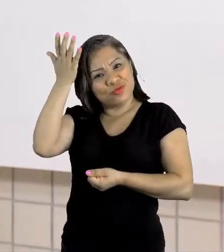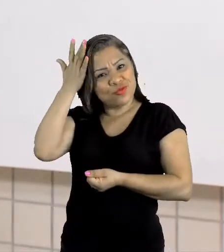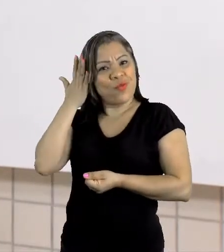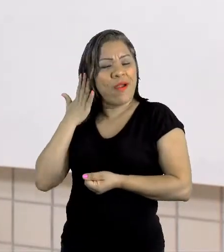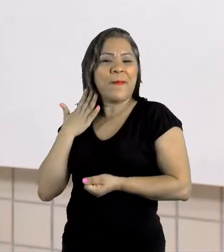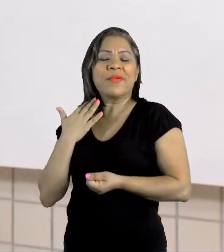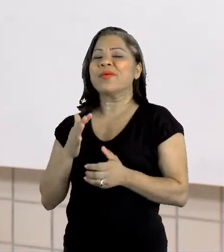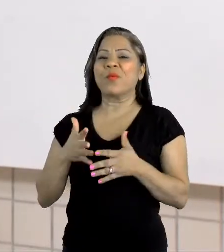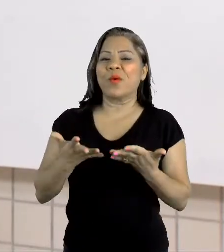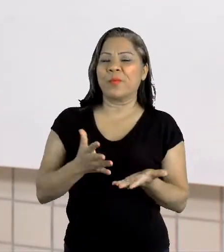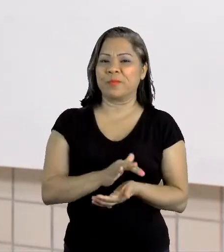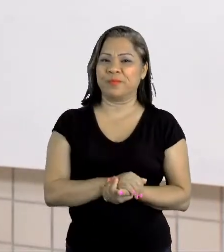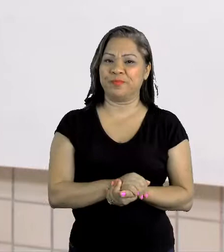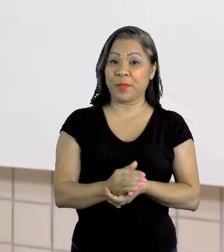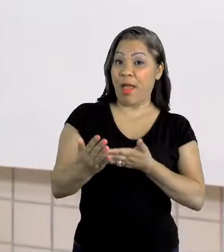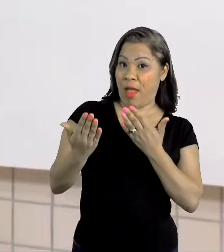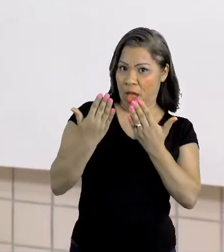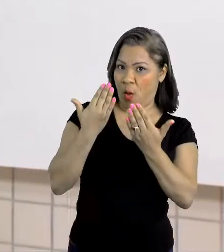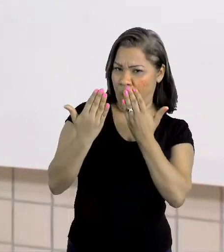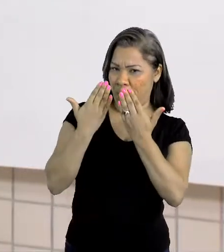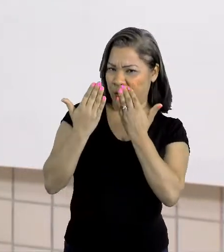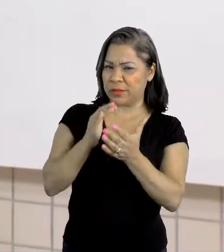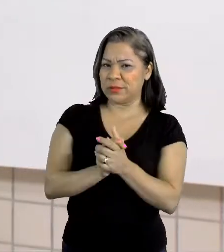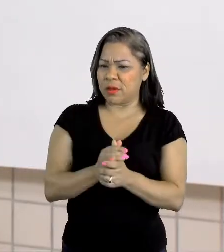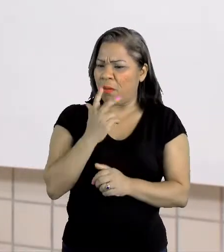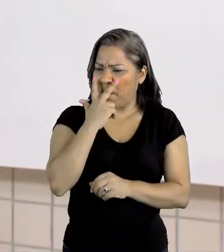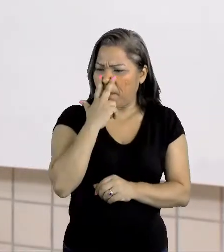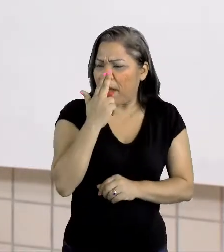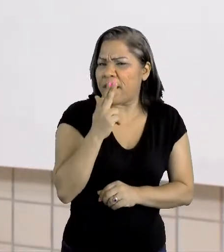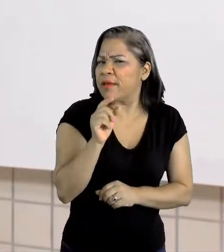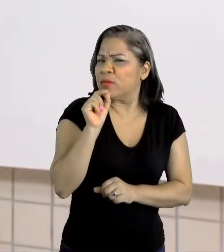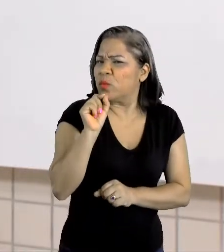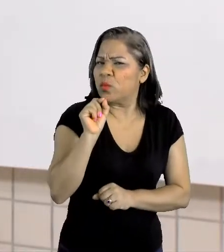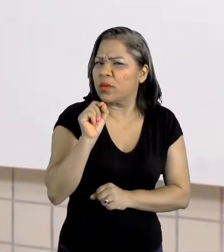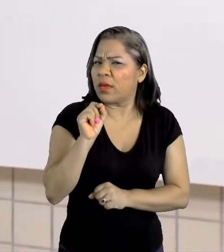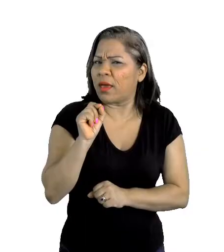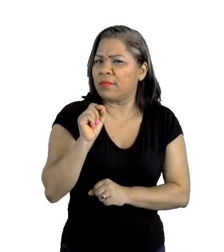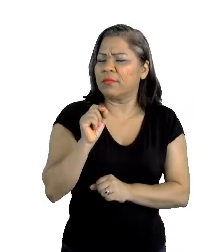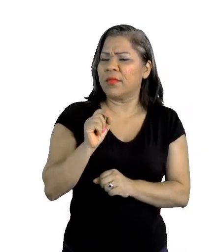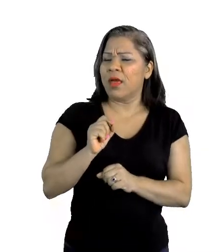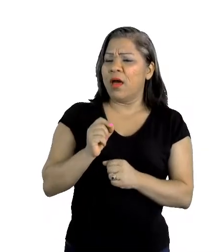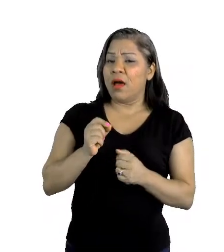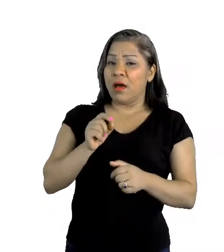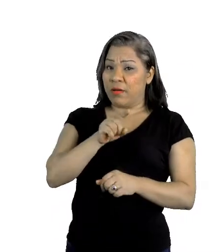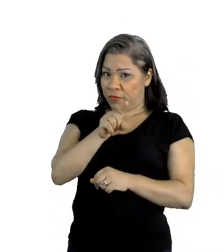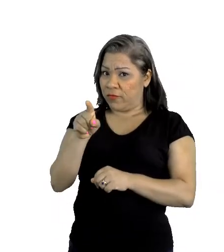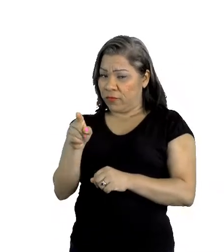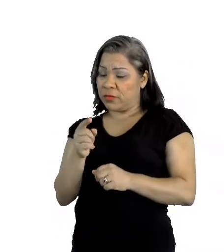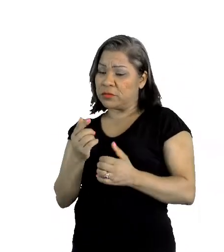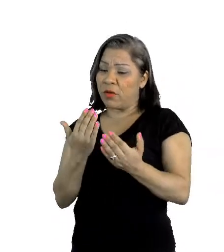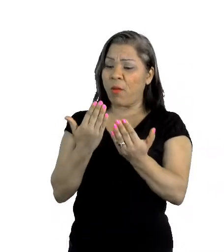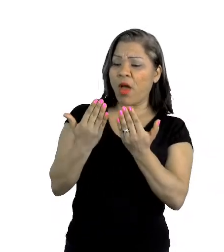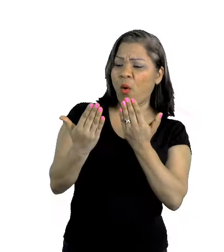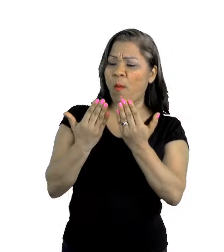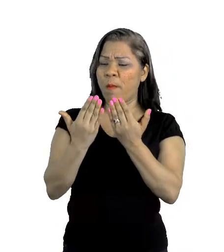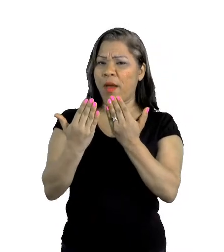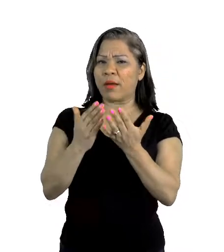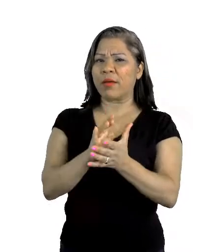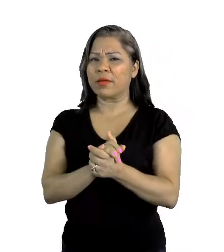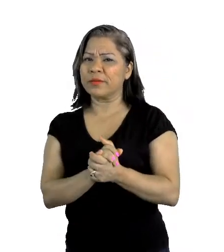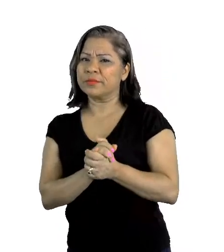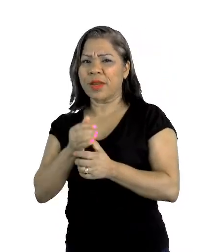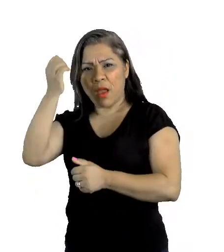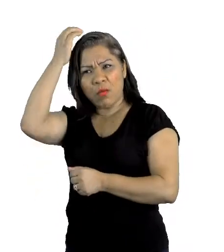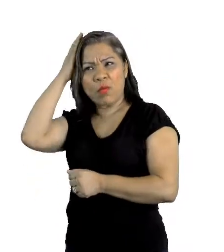lá. Comparação, ele parece com o quê? Né? Você vai comparar o cabelo dela com alguma coisa que você